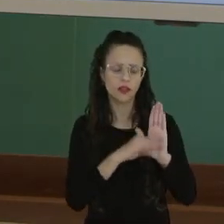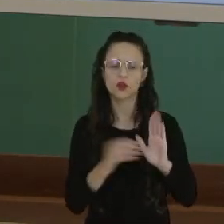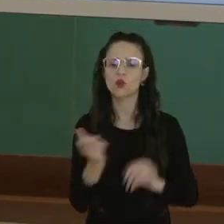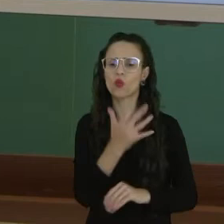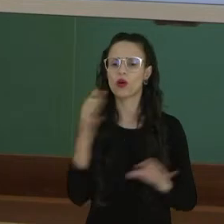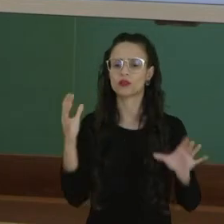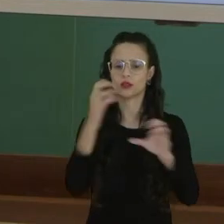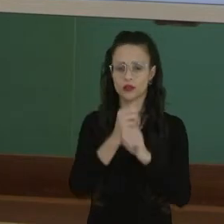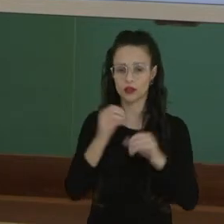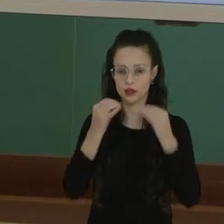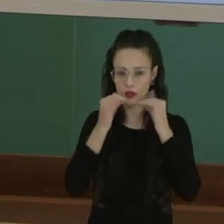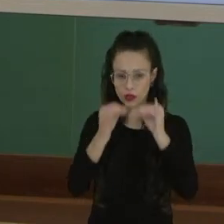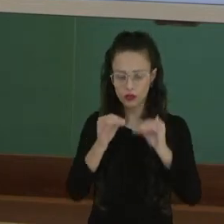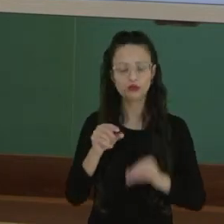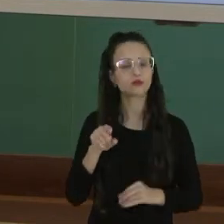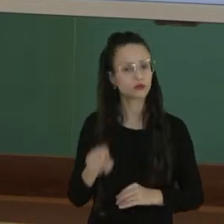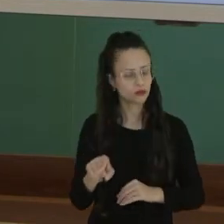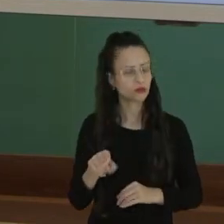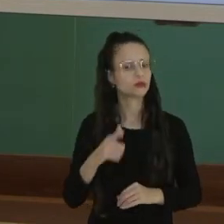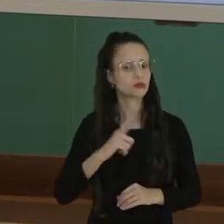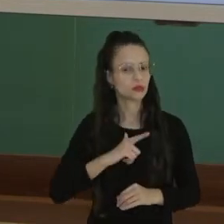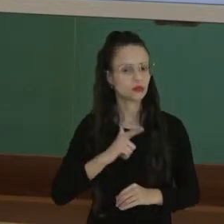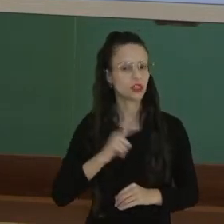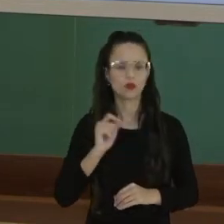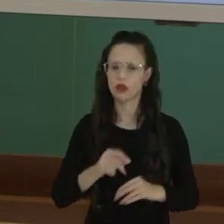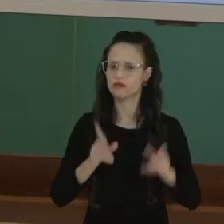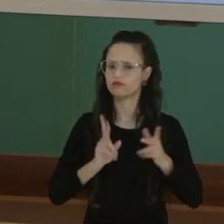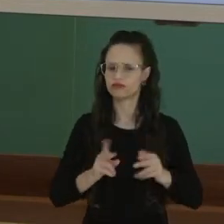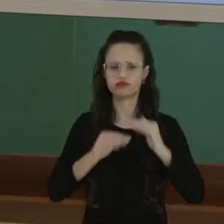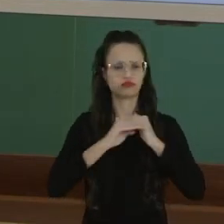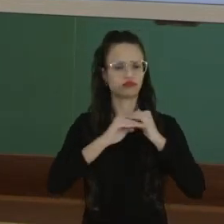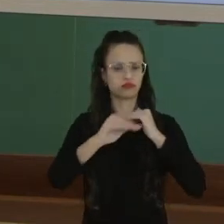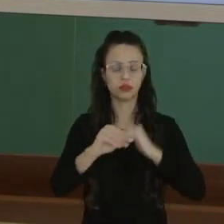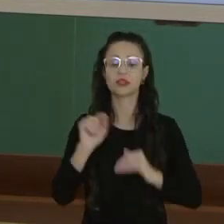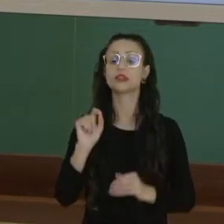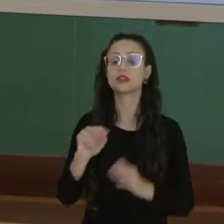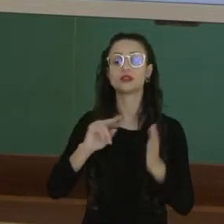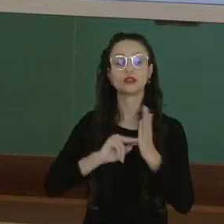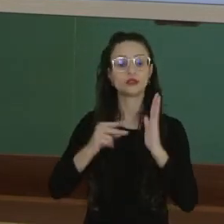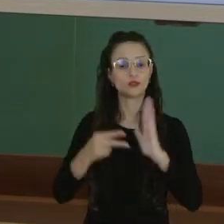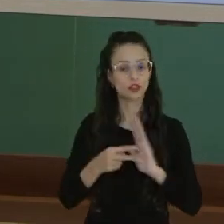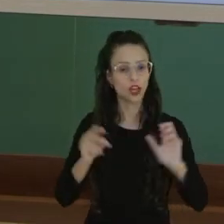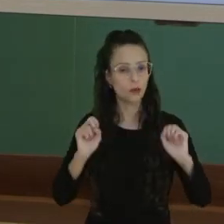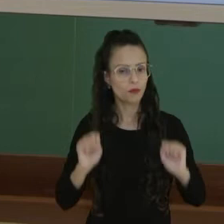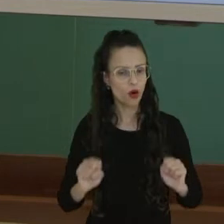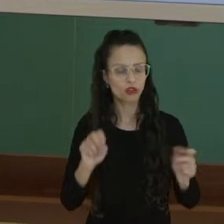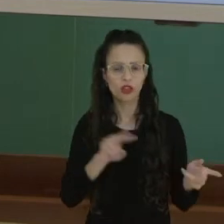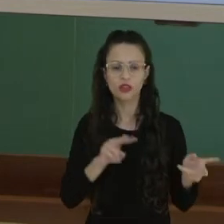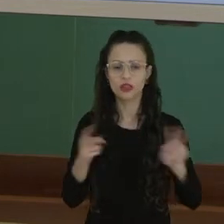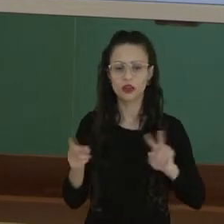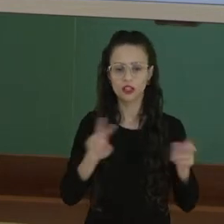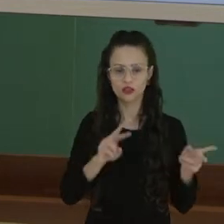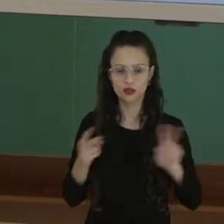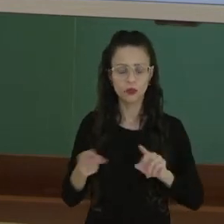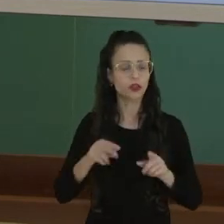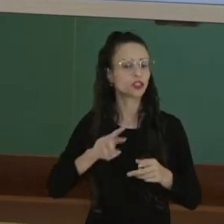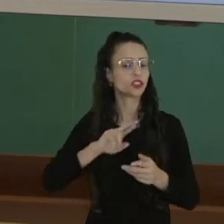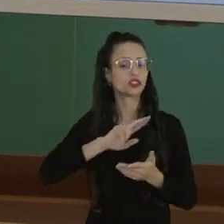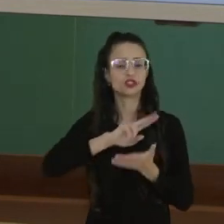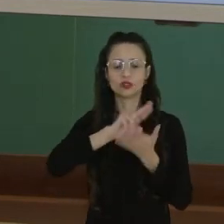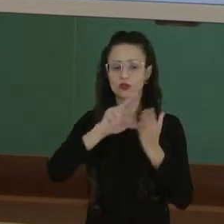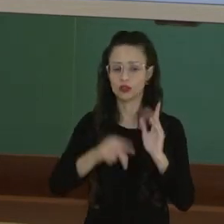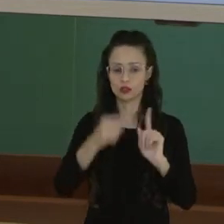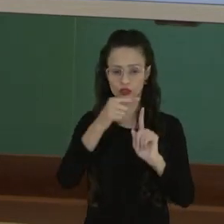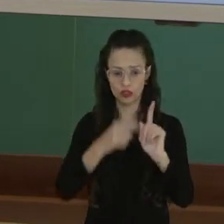de energia em um sistema isolado é constante. Isso significa que ela pode se transformar em diversos tipos de